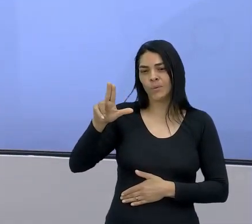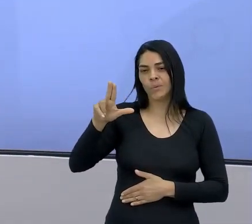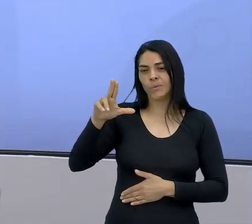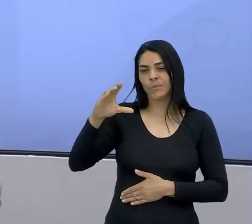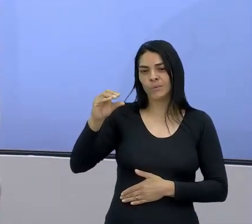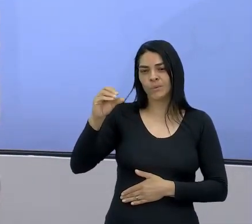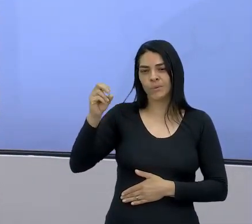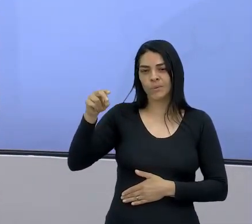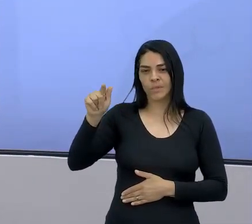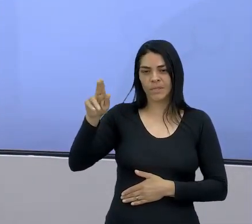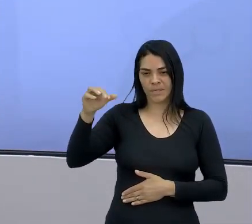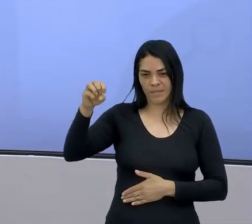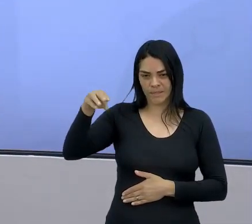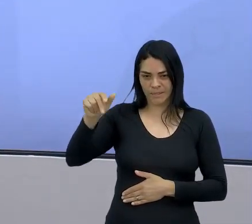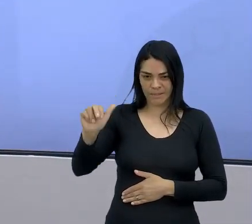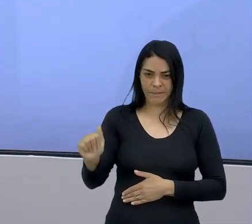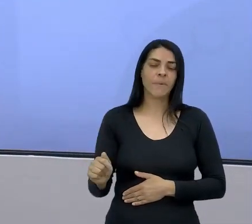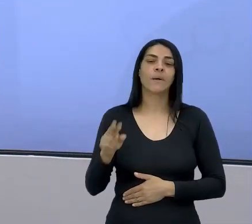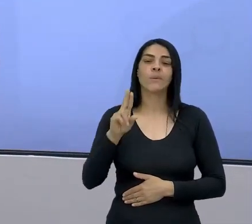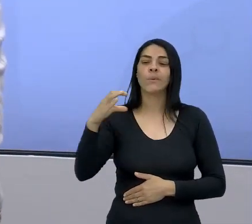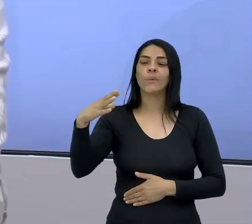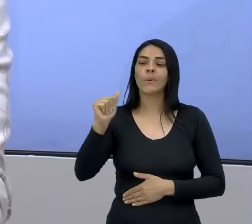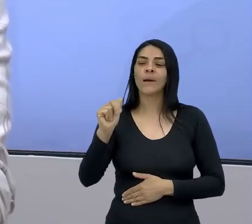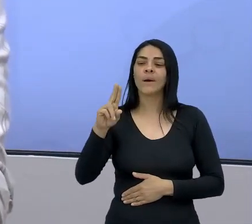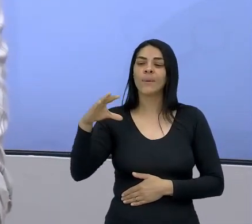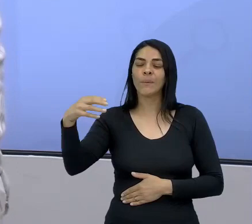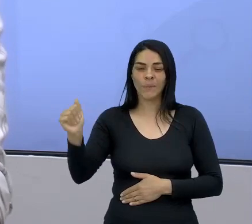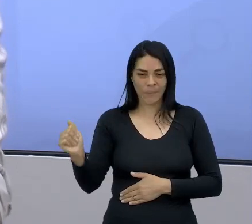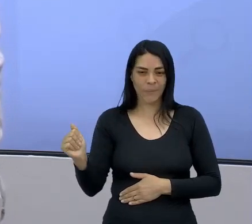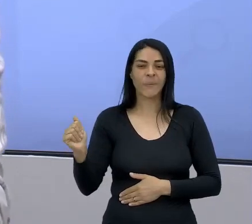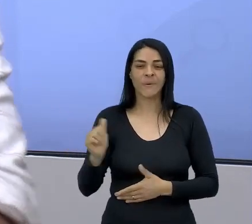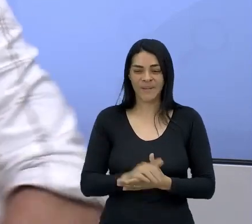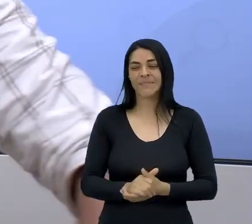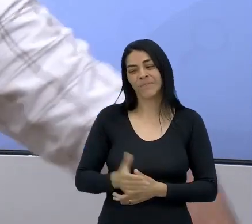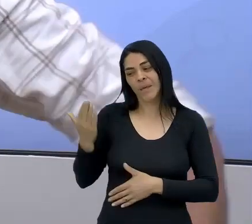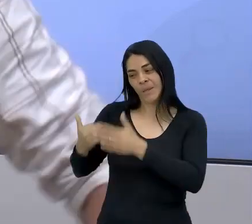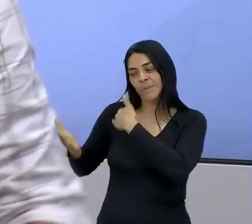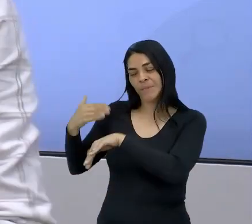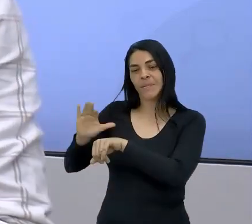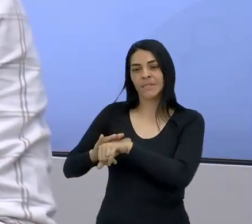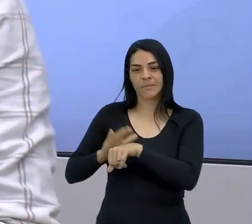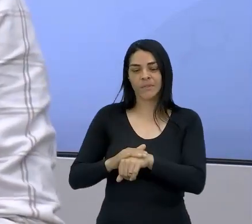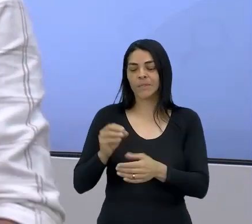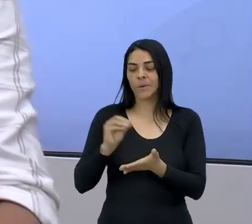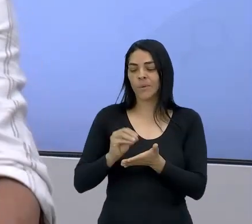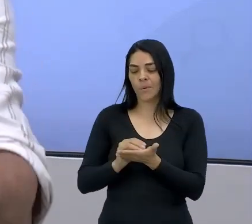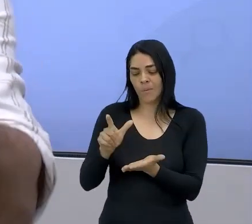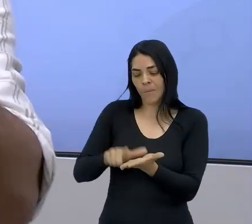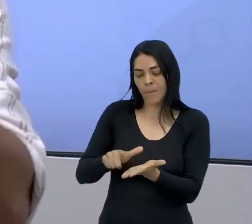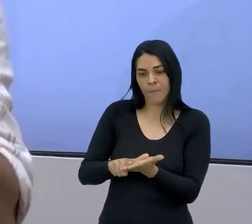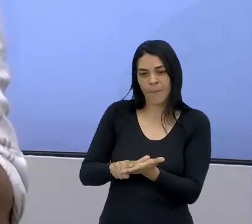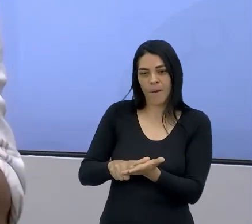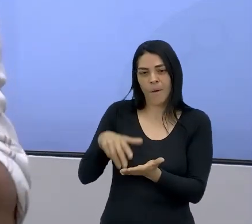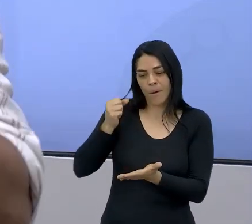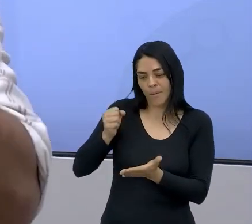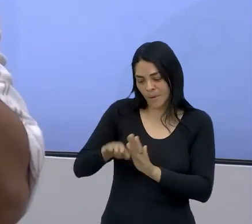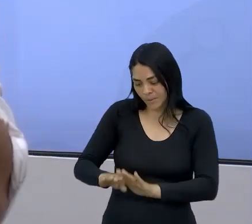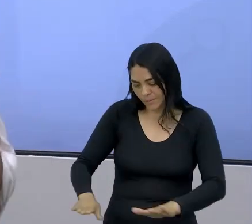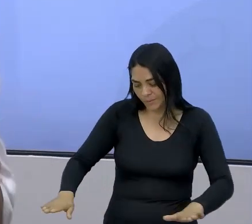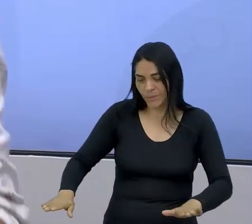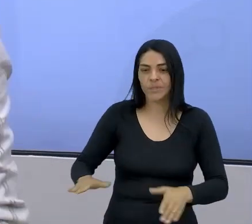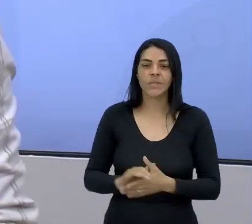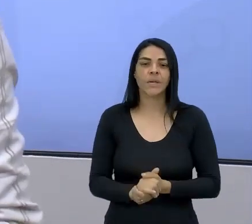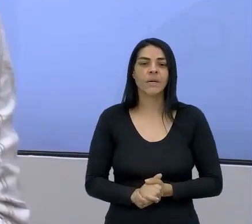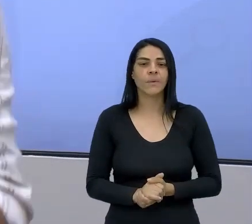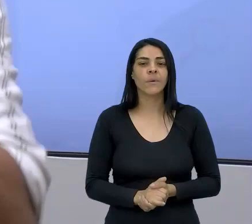não foi? Foi do Uca Uca, foi do Uca Uca. A Lita estava aqui comigo aqui fazendo a programação, a gente colocou um papel branco no chão. E o fluxograma, ele